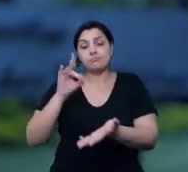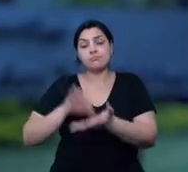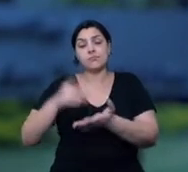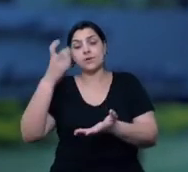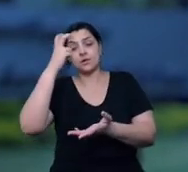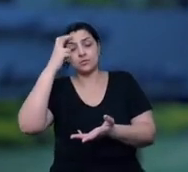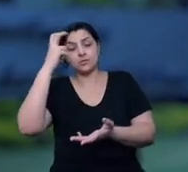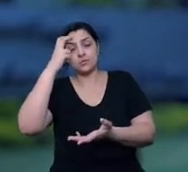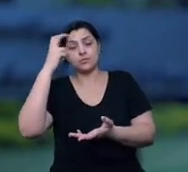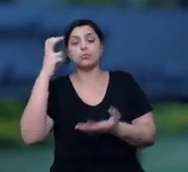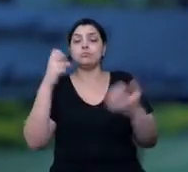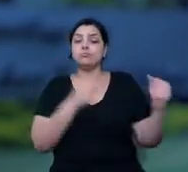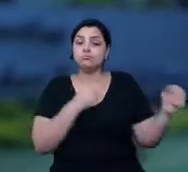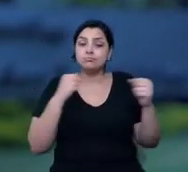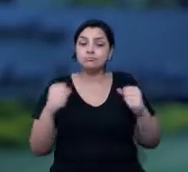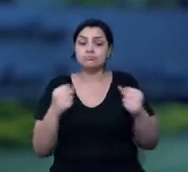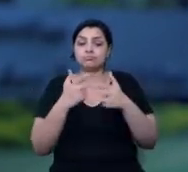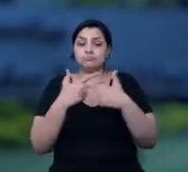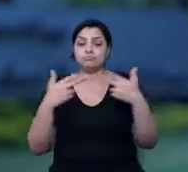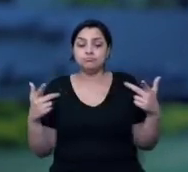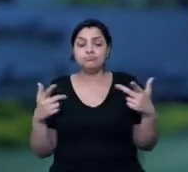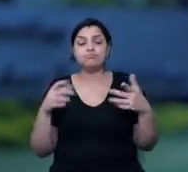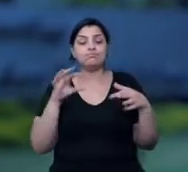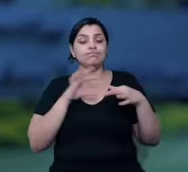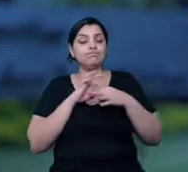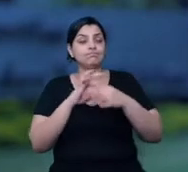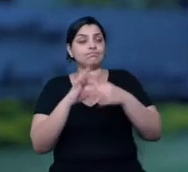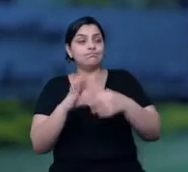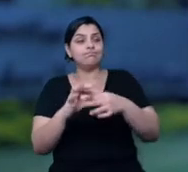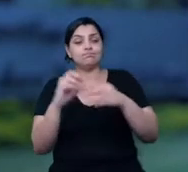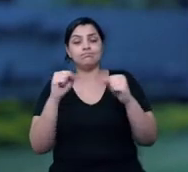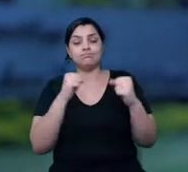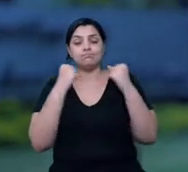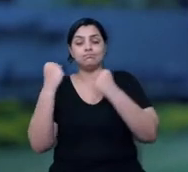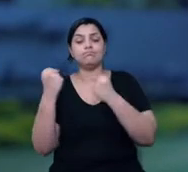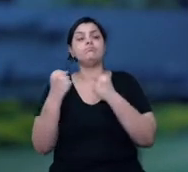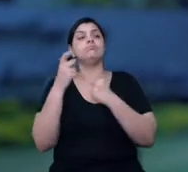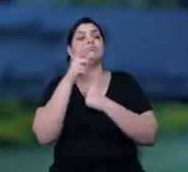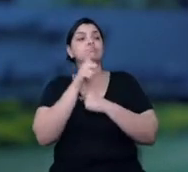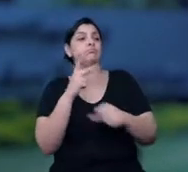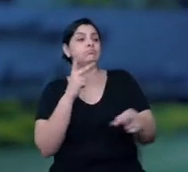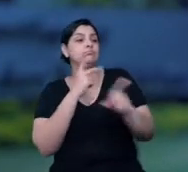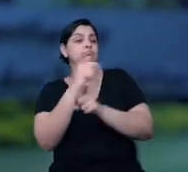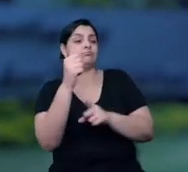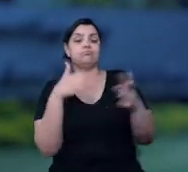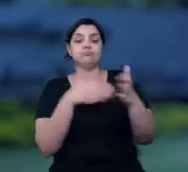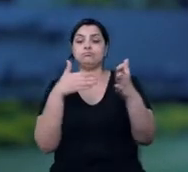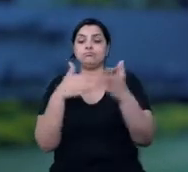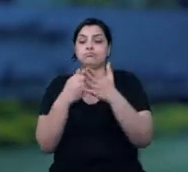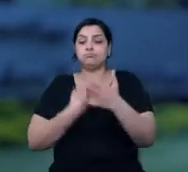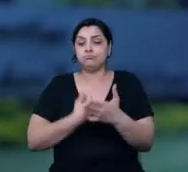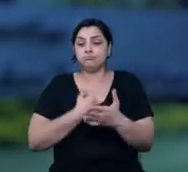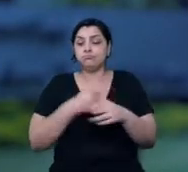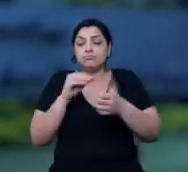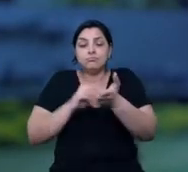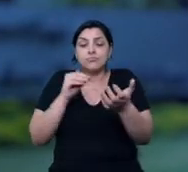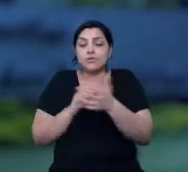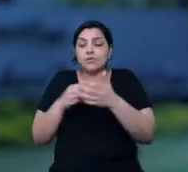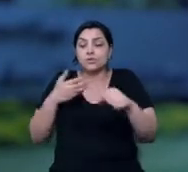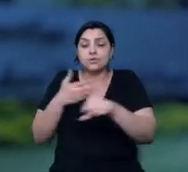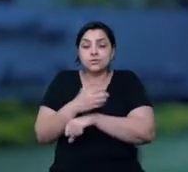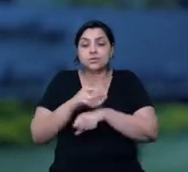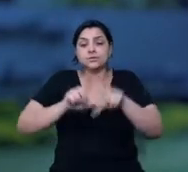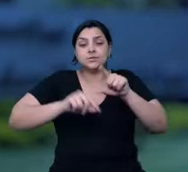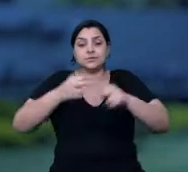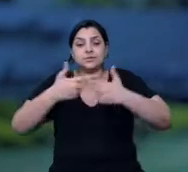pessoas fortes, no sentido de que de fortalecer-se para vencer obstáculos da vida, por falta de acesso a muitos recursos.